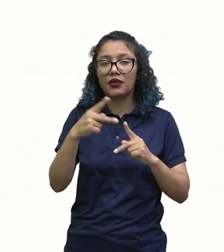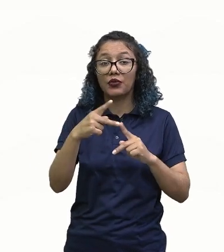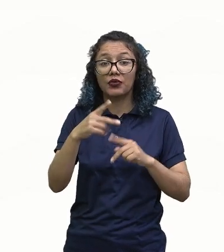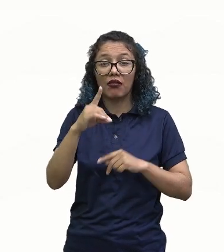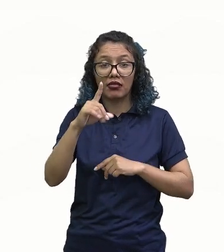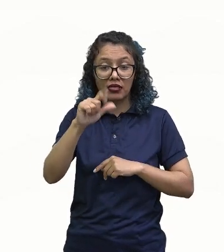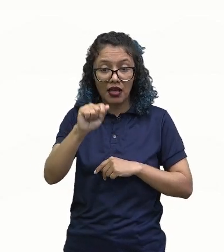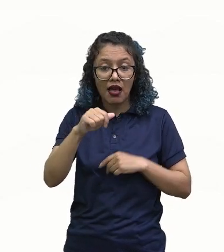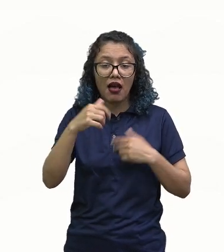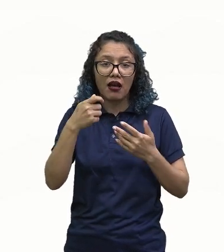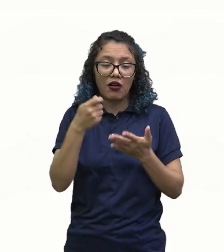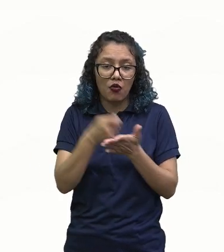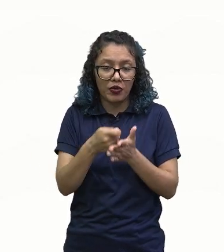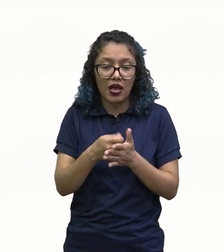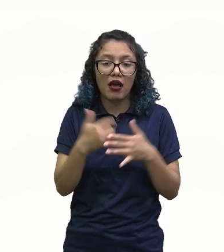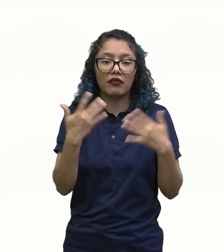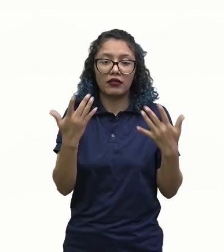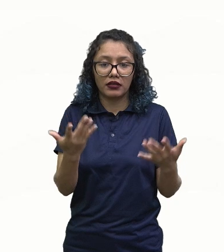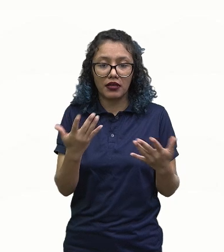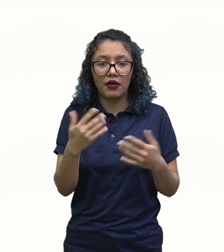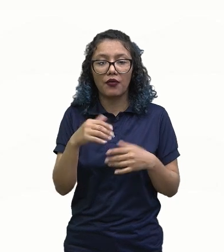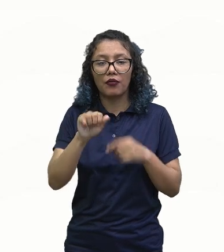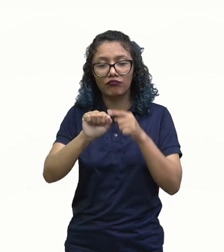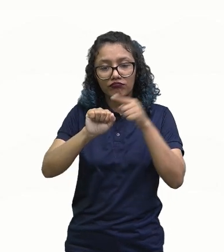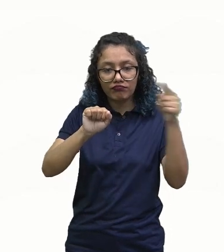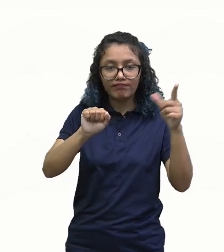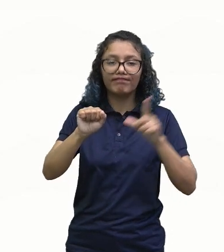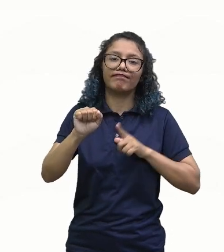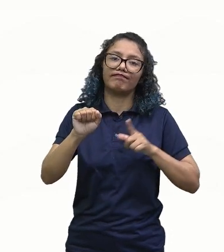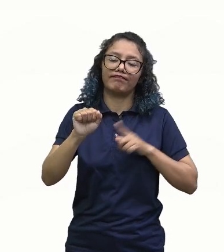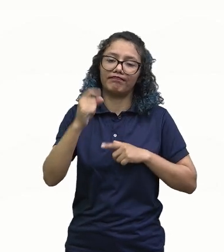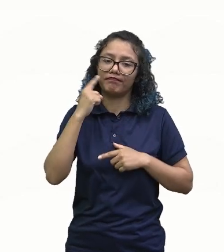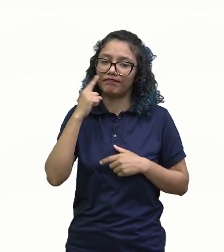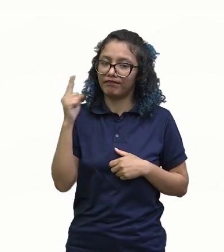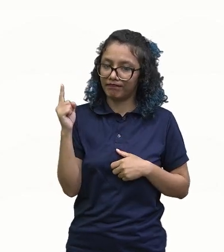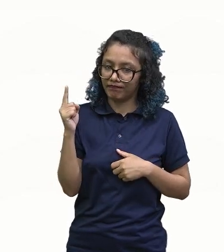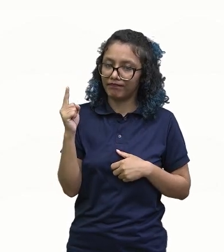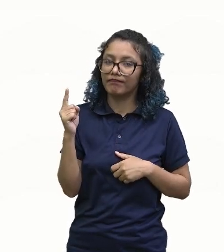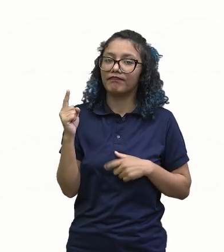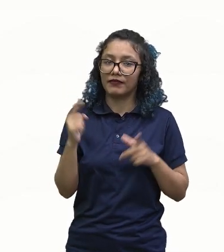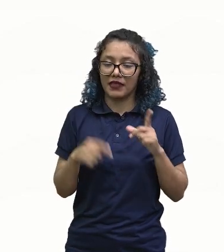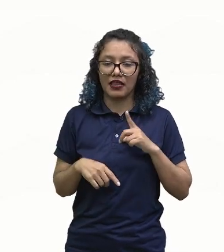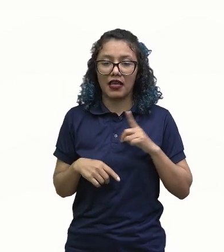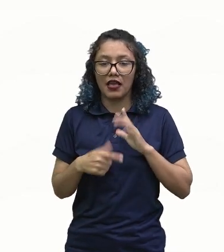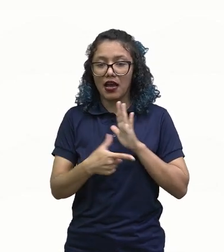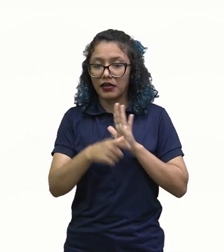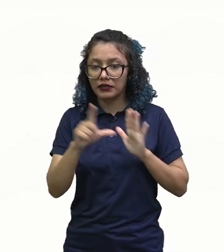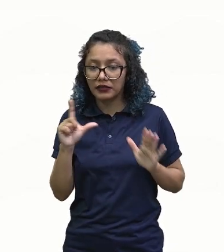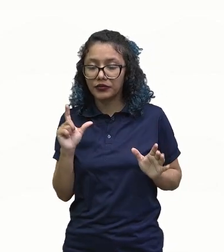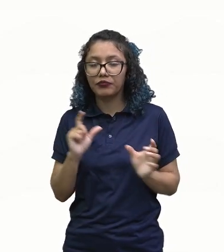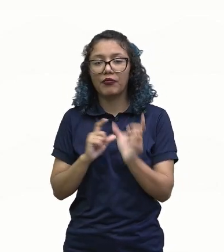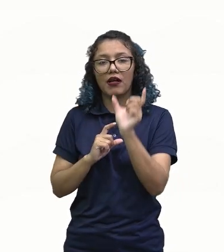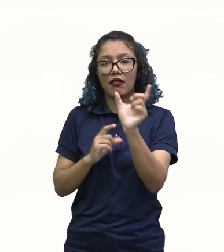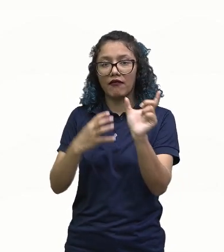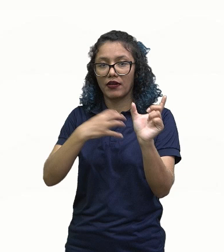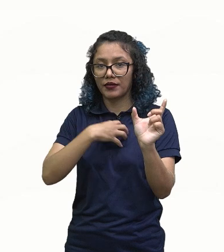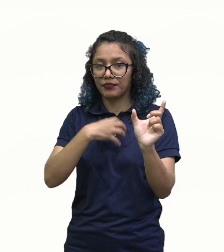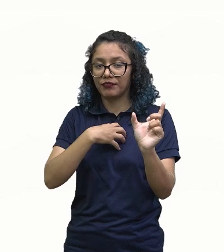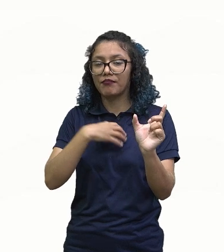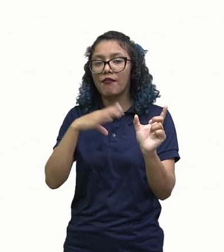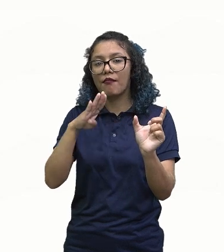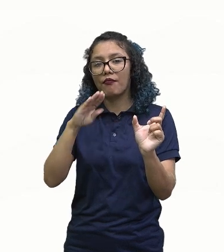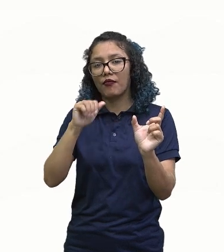da aqui, então essa crase vai acontecer aqui antes da palavra Bahia.